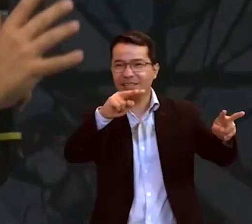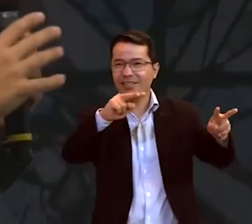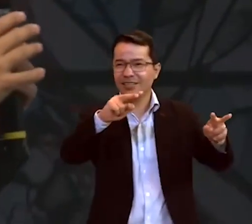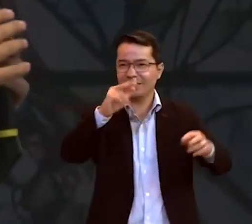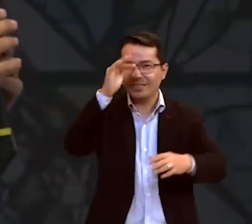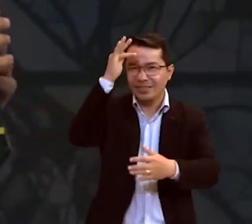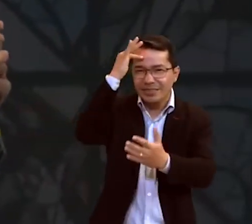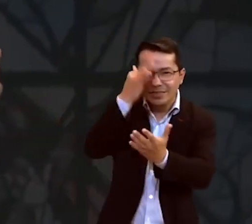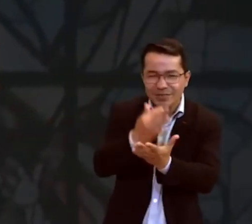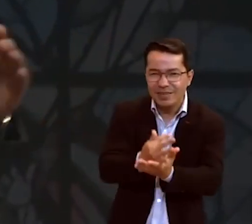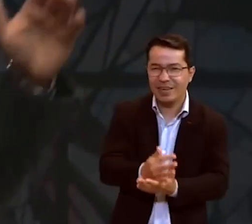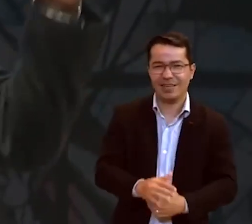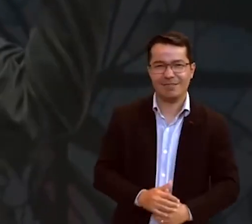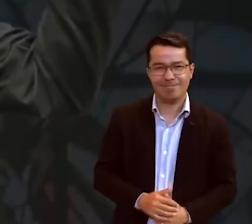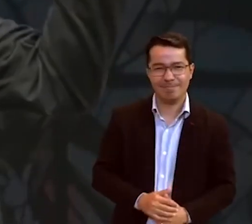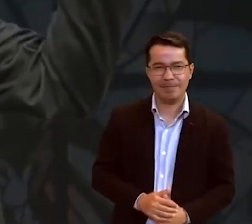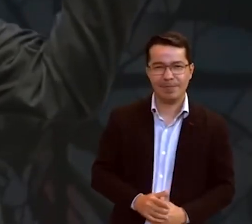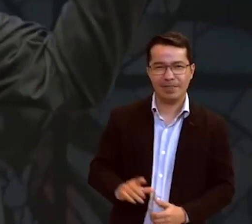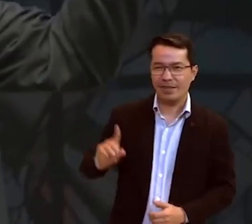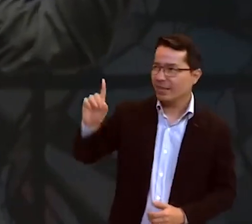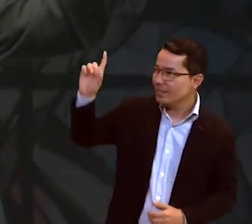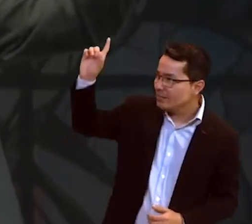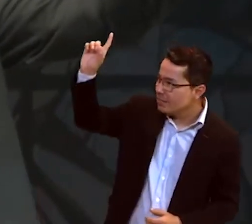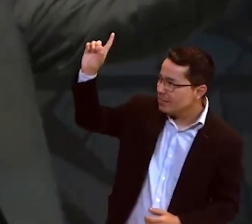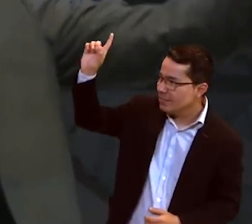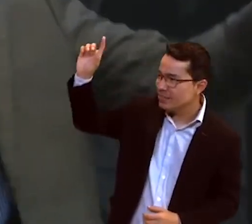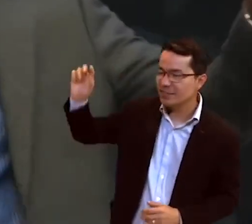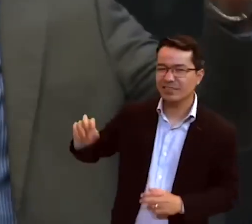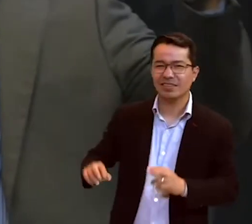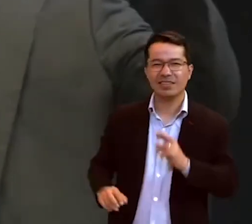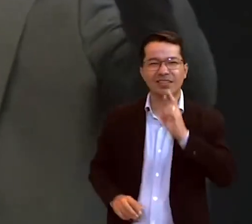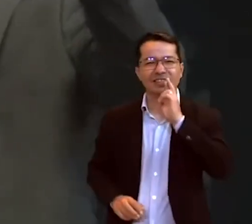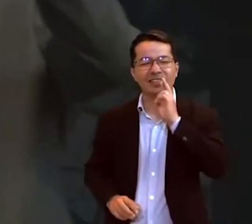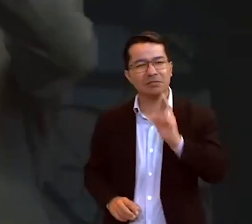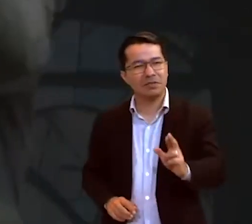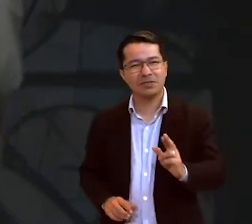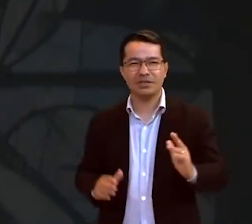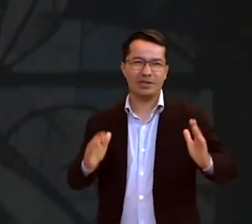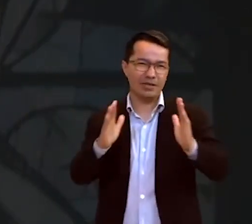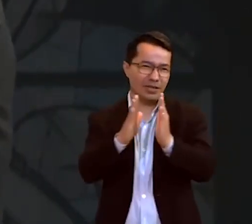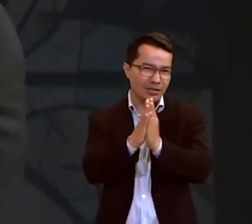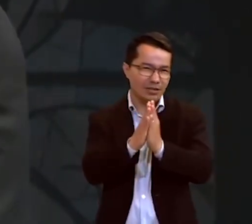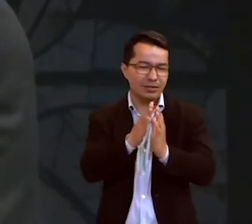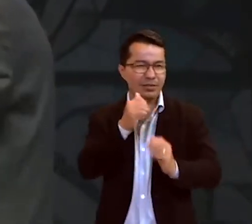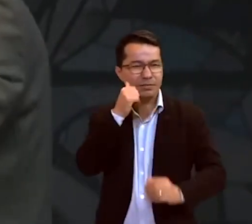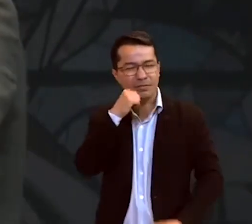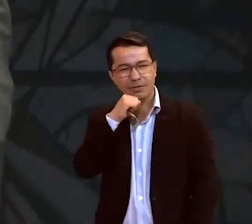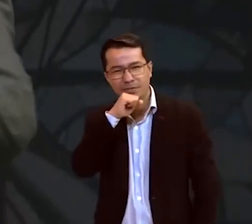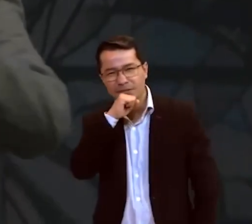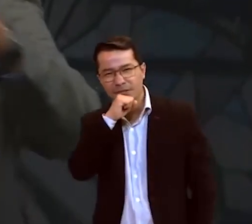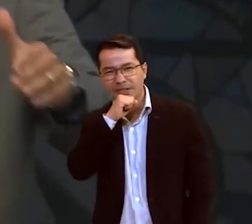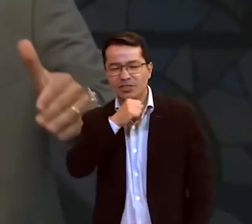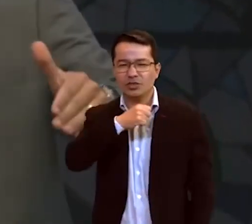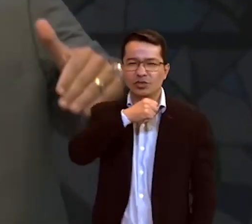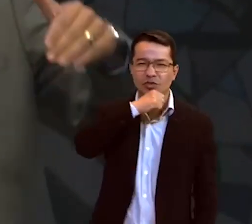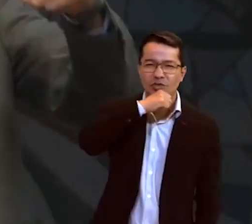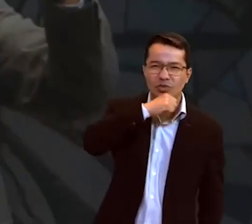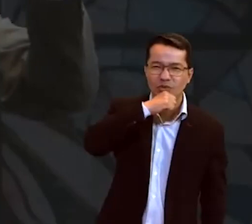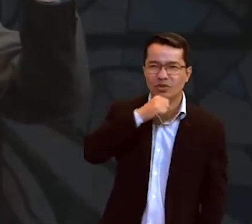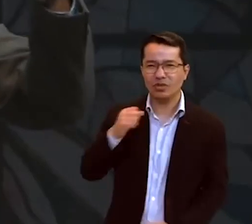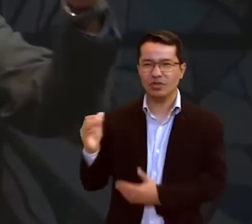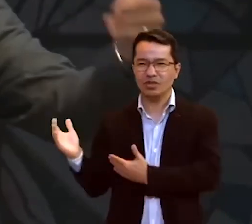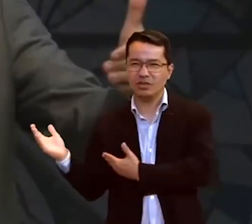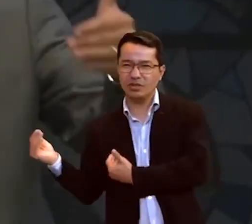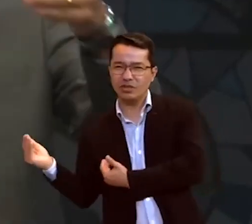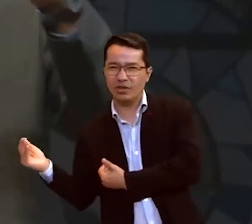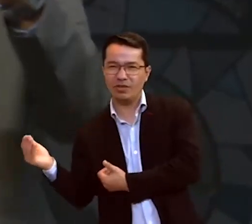responder. Queridos, Deus responde à oração de uma mãe, de um idoso, de uma criança, de um jovem, porque não é